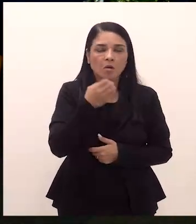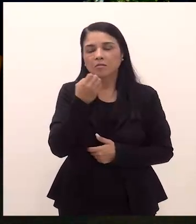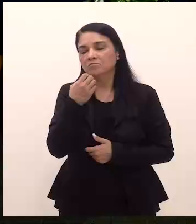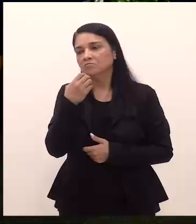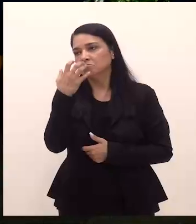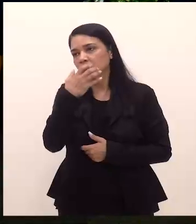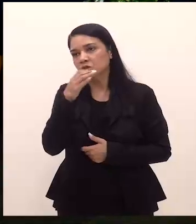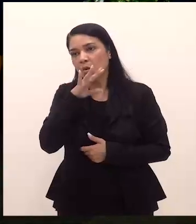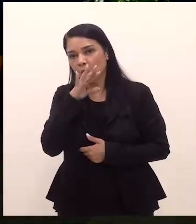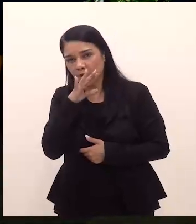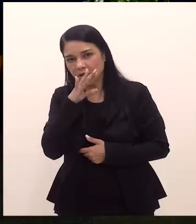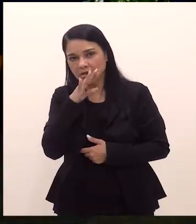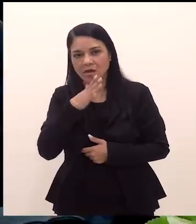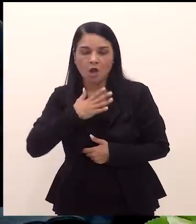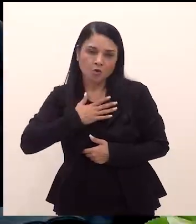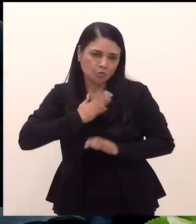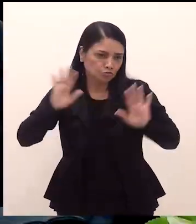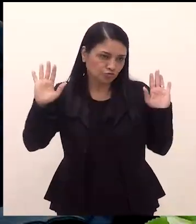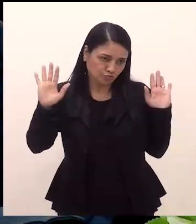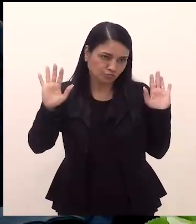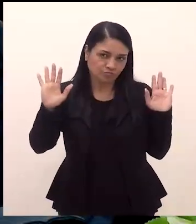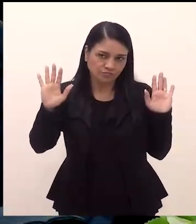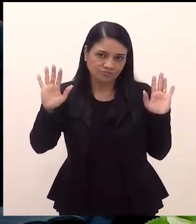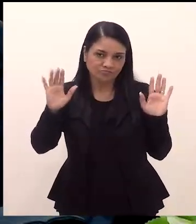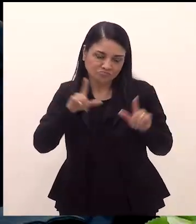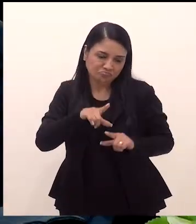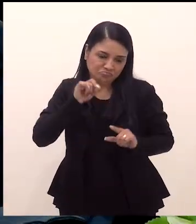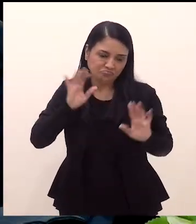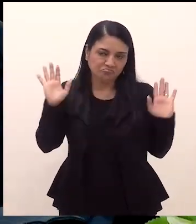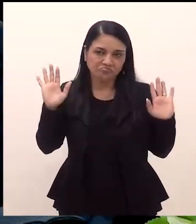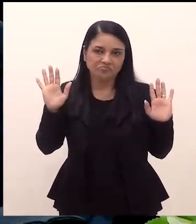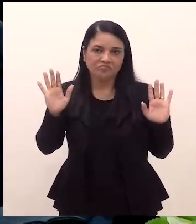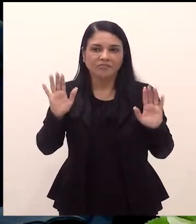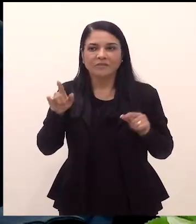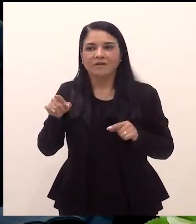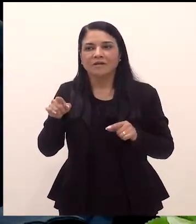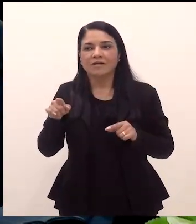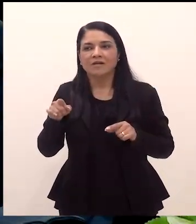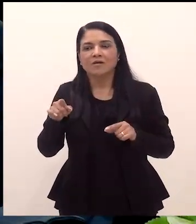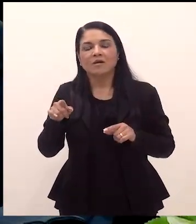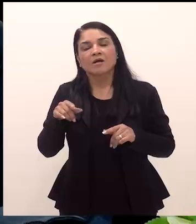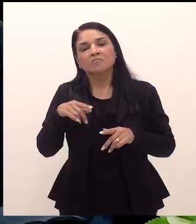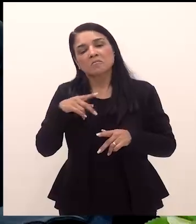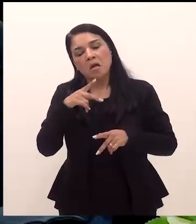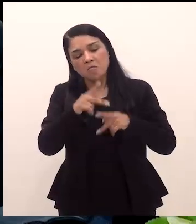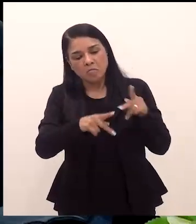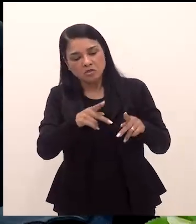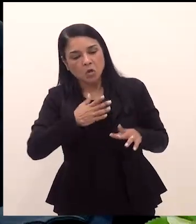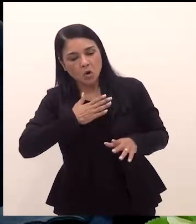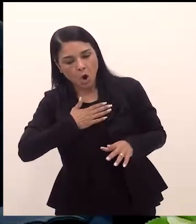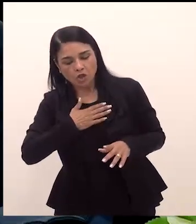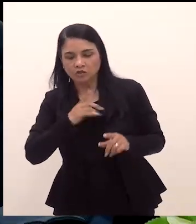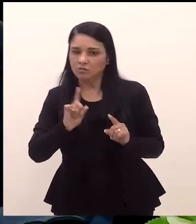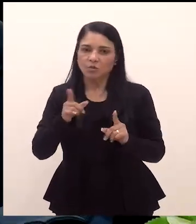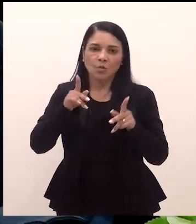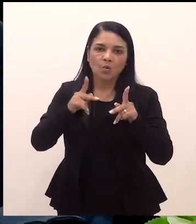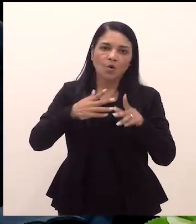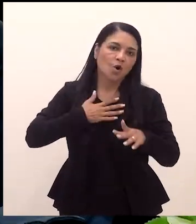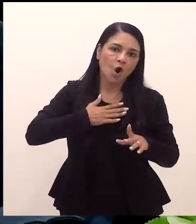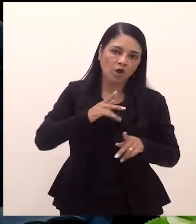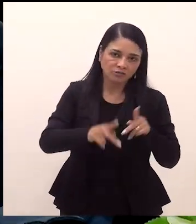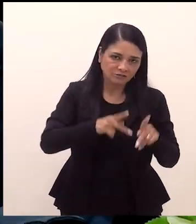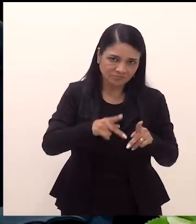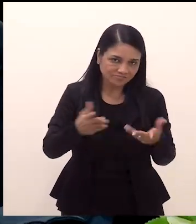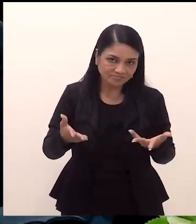Música boa ou não boa, isso é gosto, né? Cai mais no gosto popular ou não cai mais no